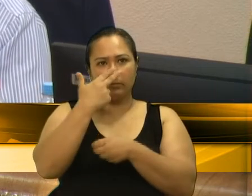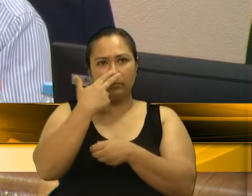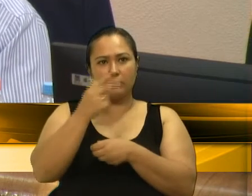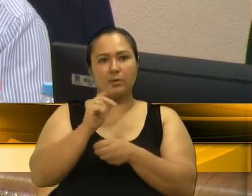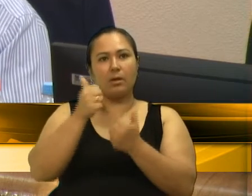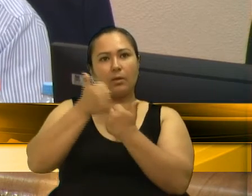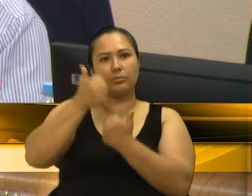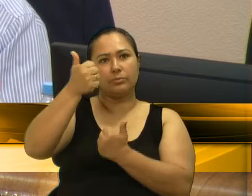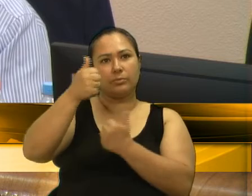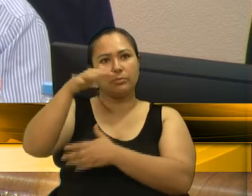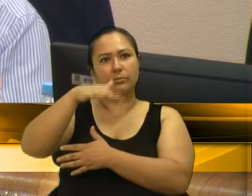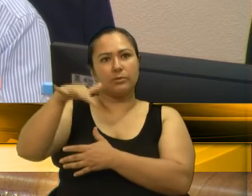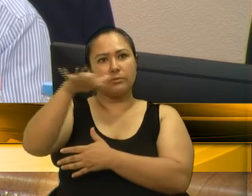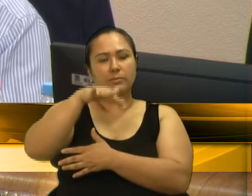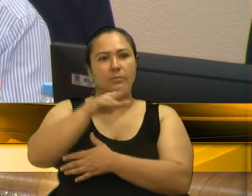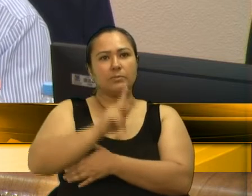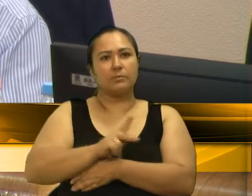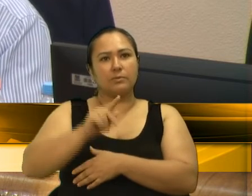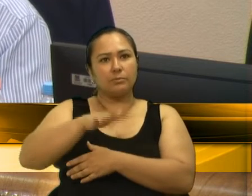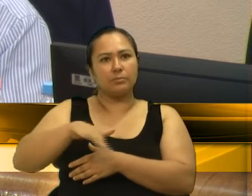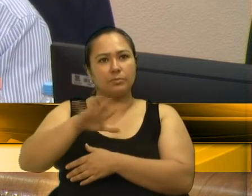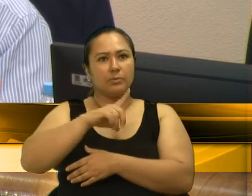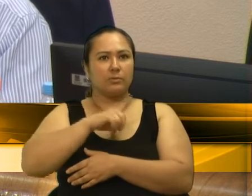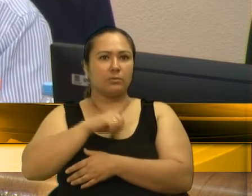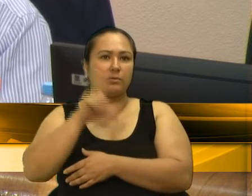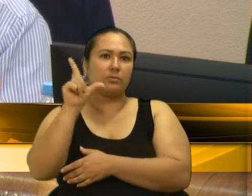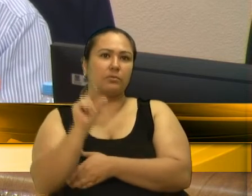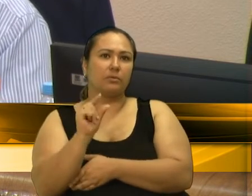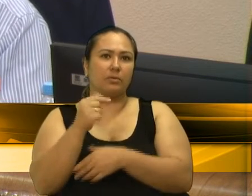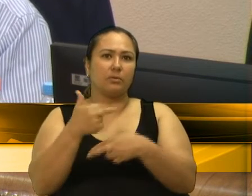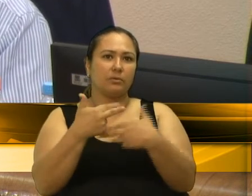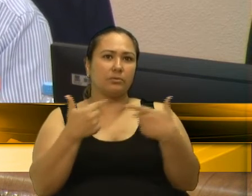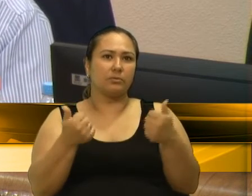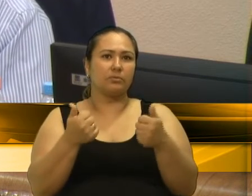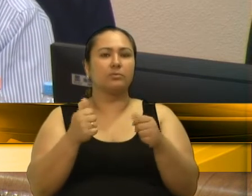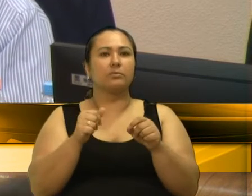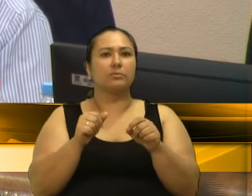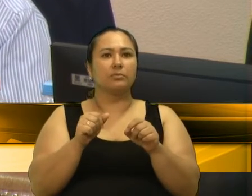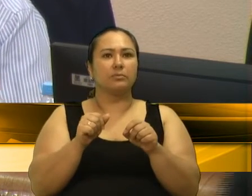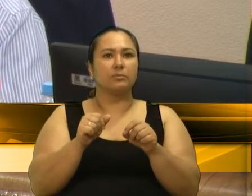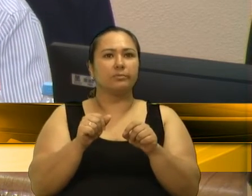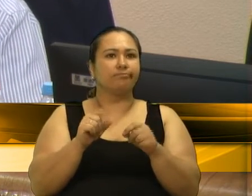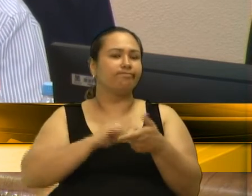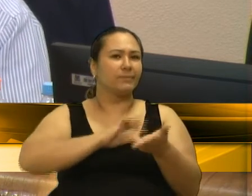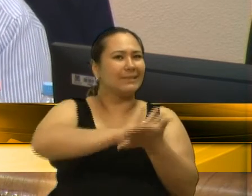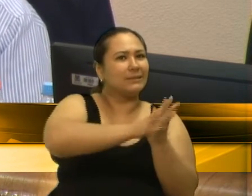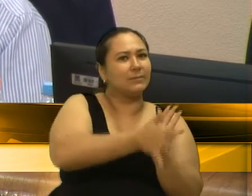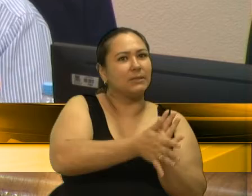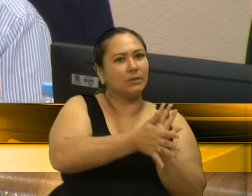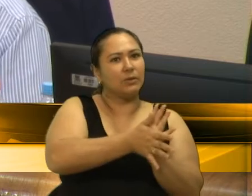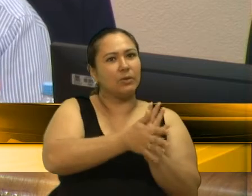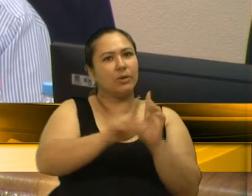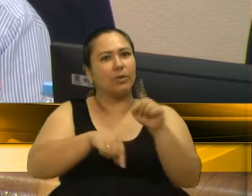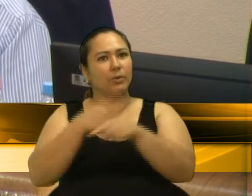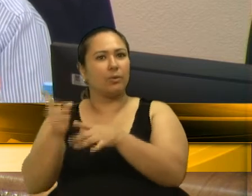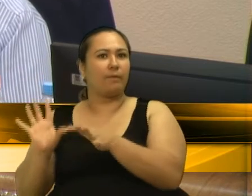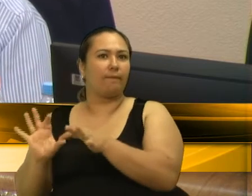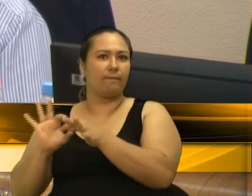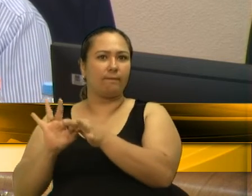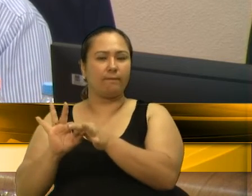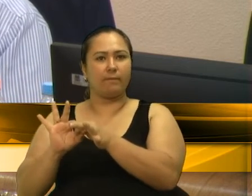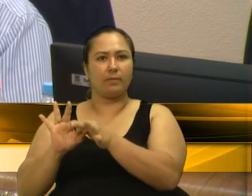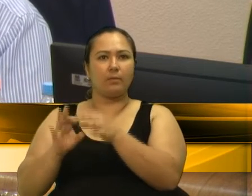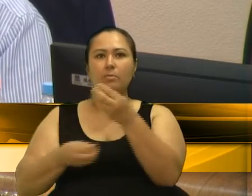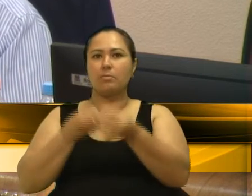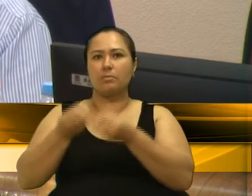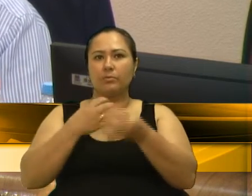autoridades municipais e agentes públicos passam a ter a sua esfera reduzida, uma vez que passa do discriminatório para a vinculada. De que